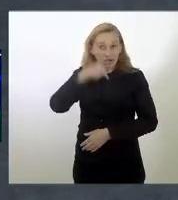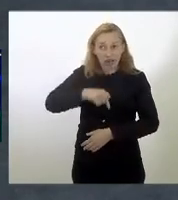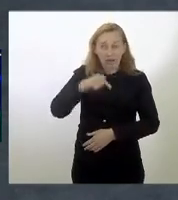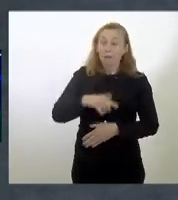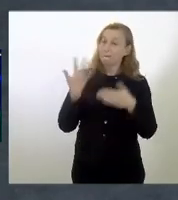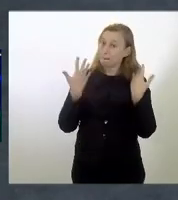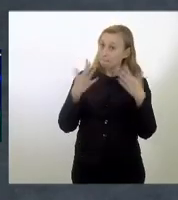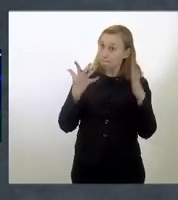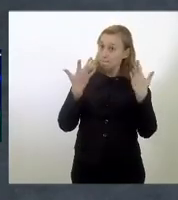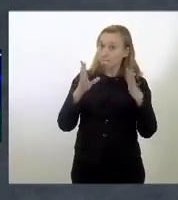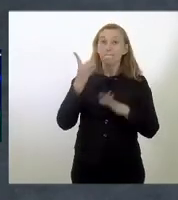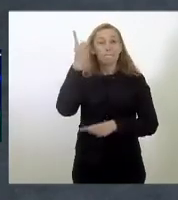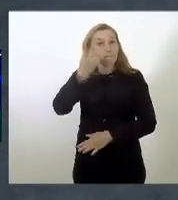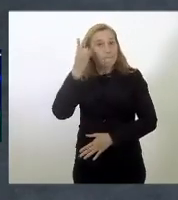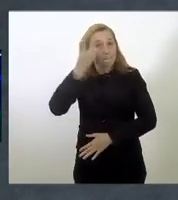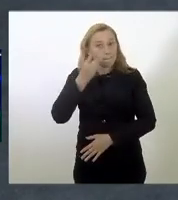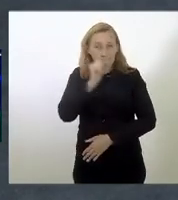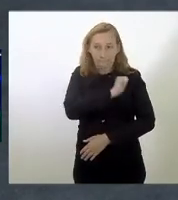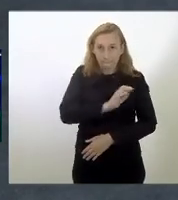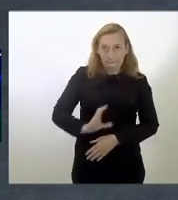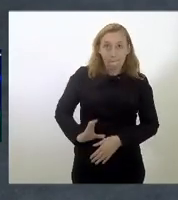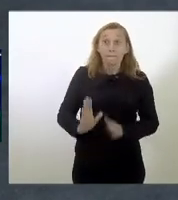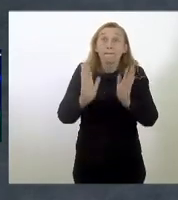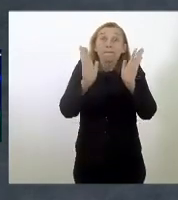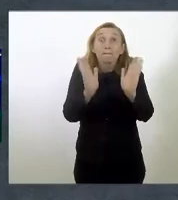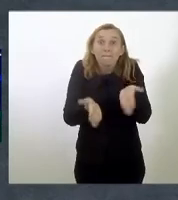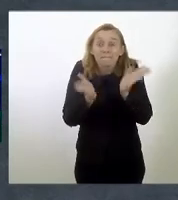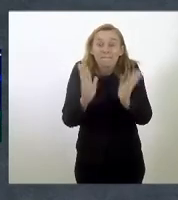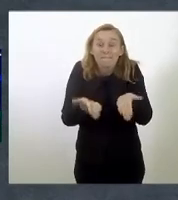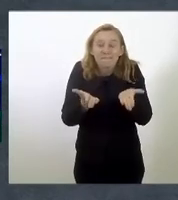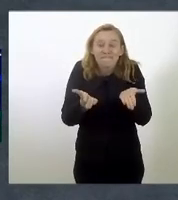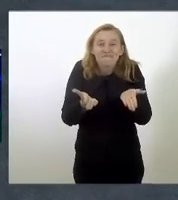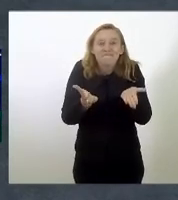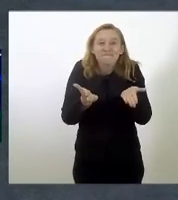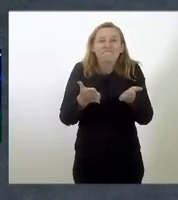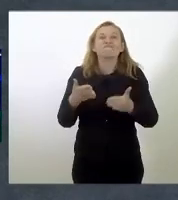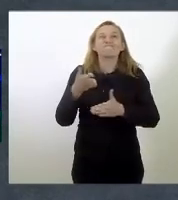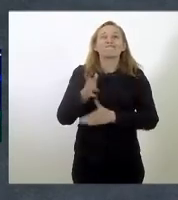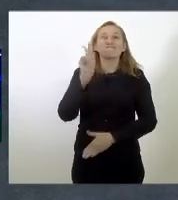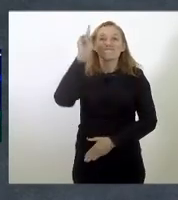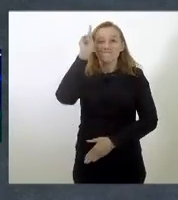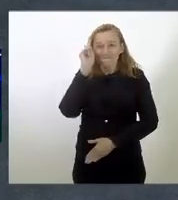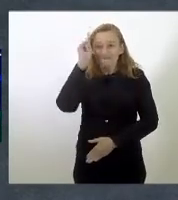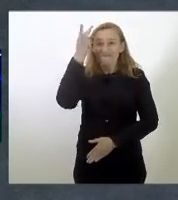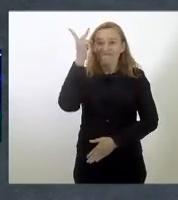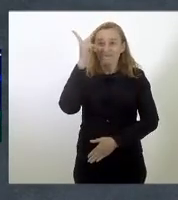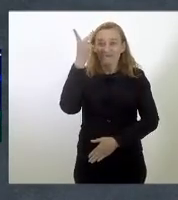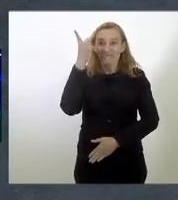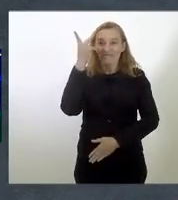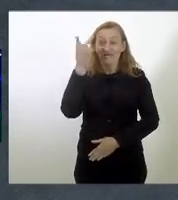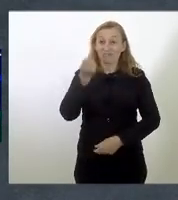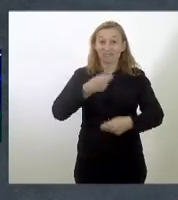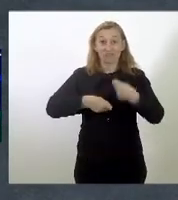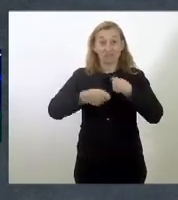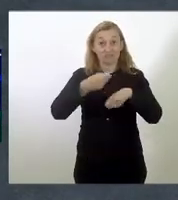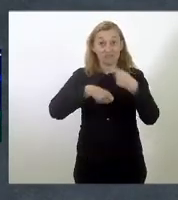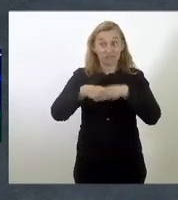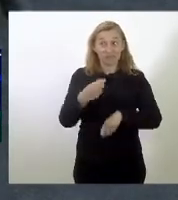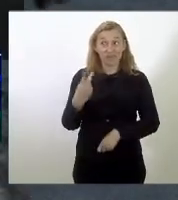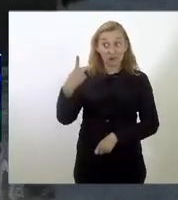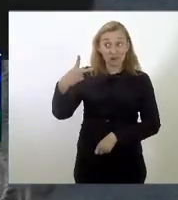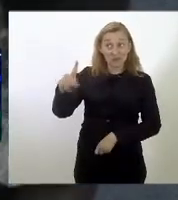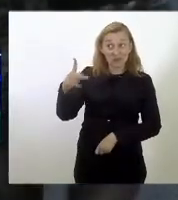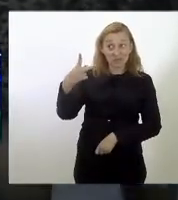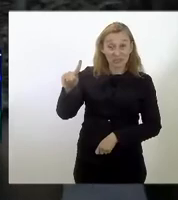André Siciliano. Devo dizer que hoje entrou para a história a administração de Vossa